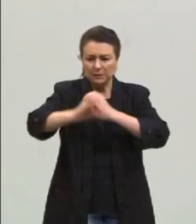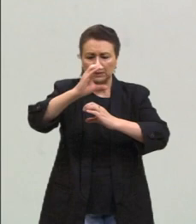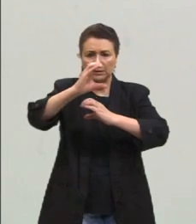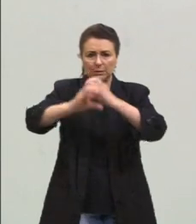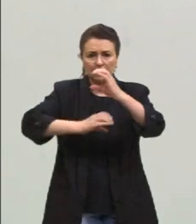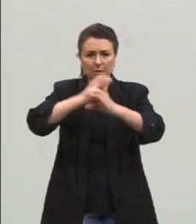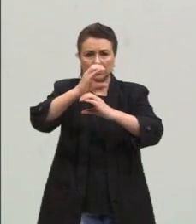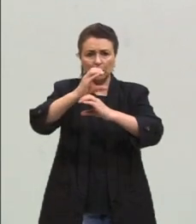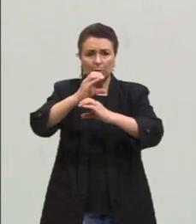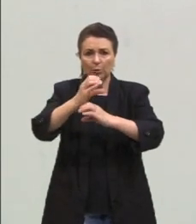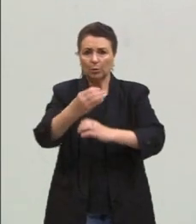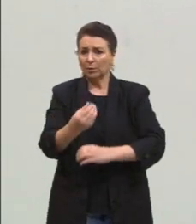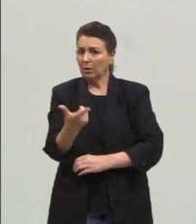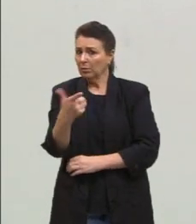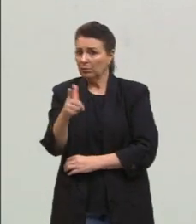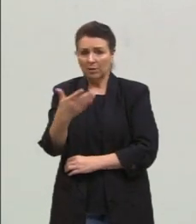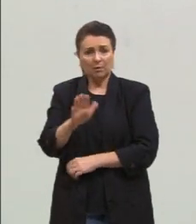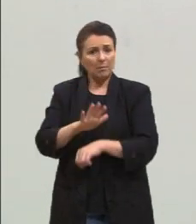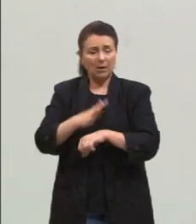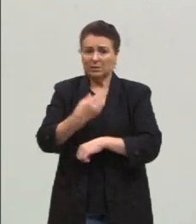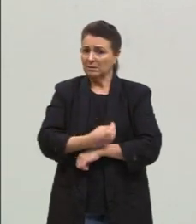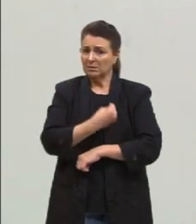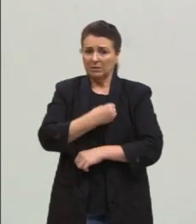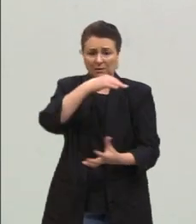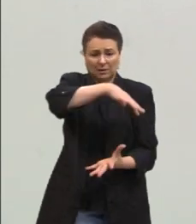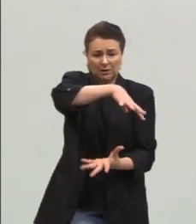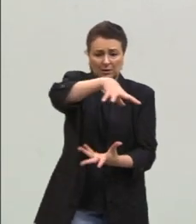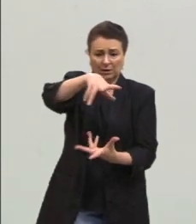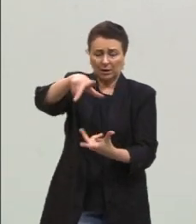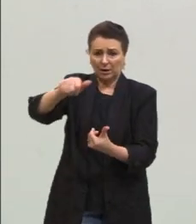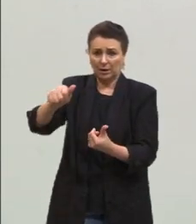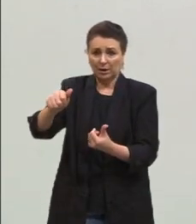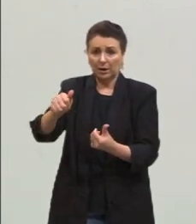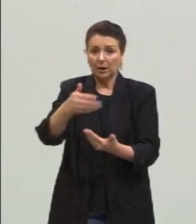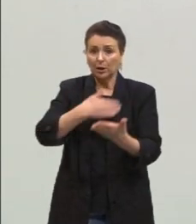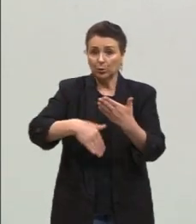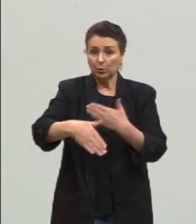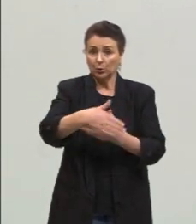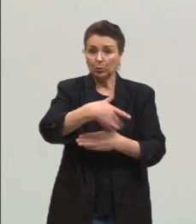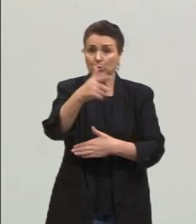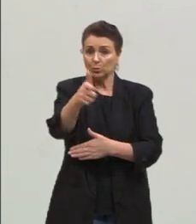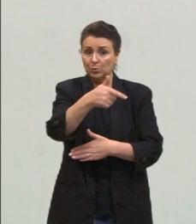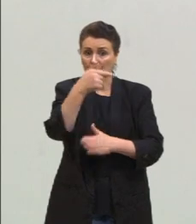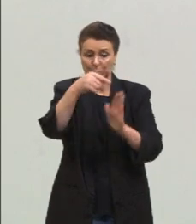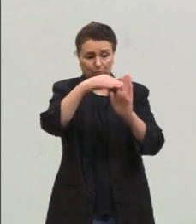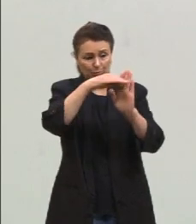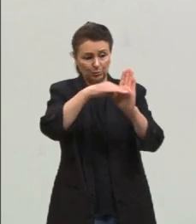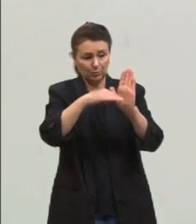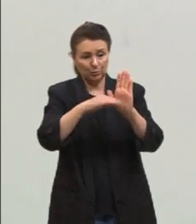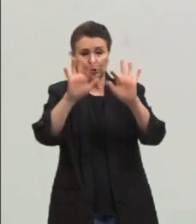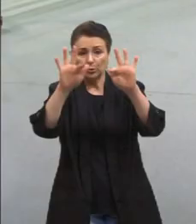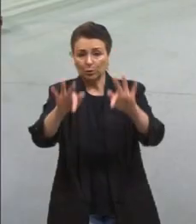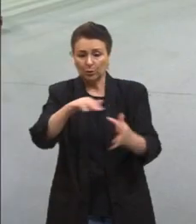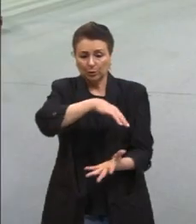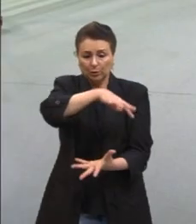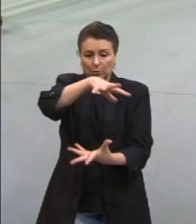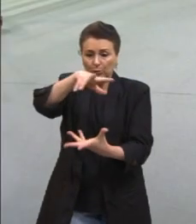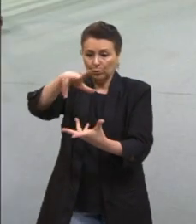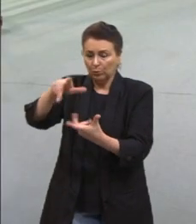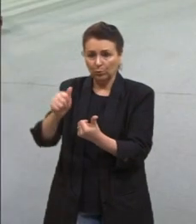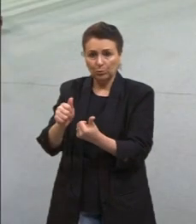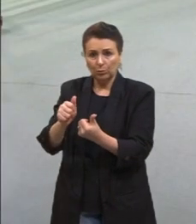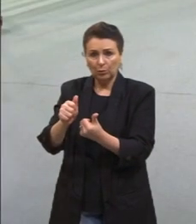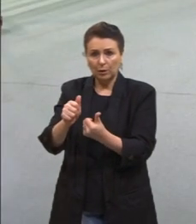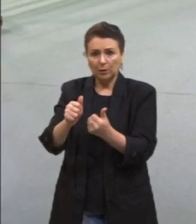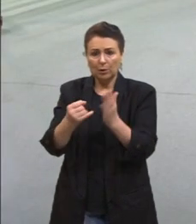e ele chama atenção que todos esses sete índices do fim do mundo tão em níveis muito alarmantes e também às vezes